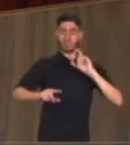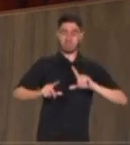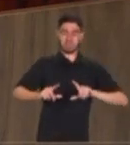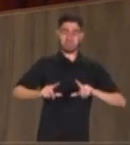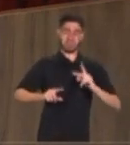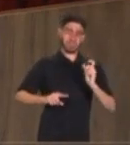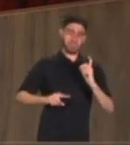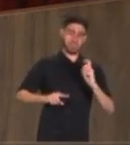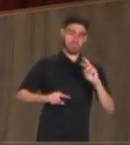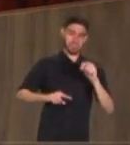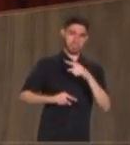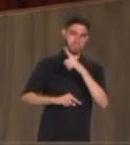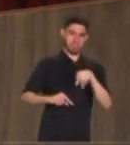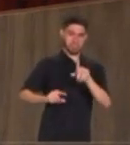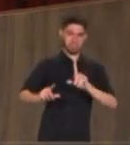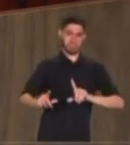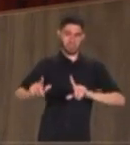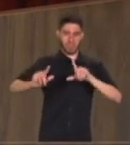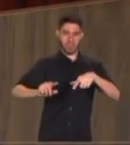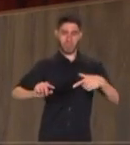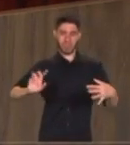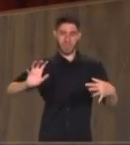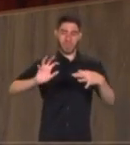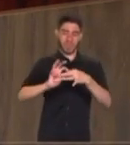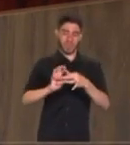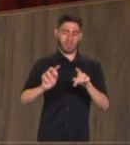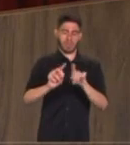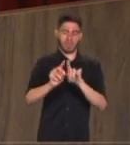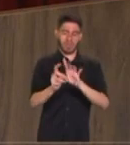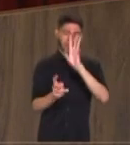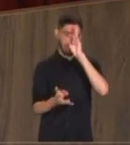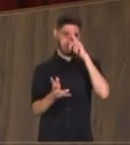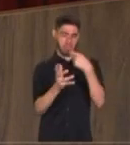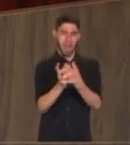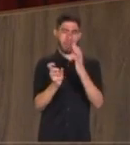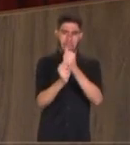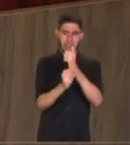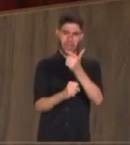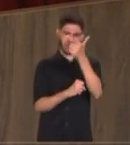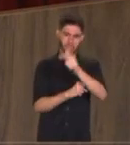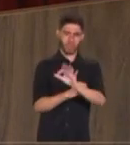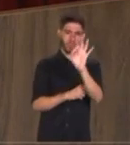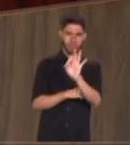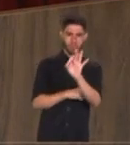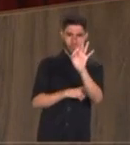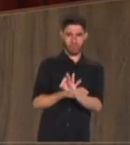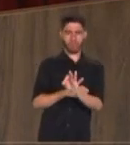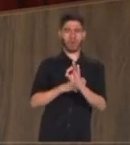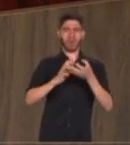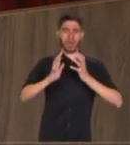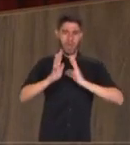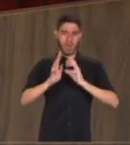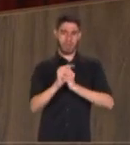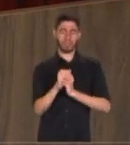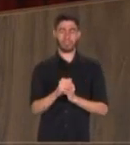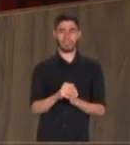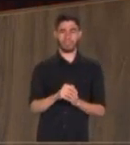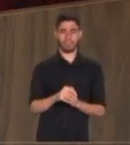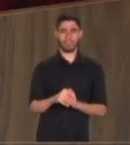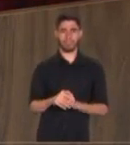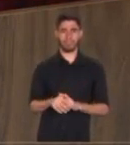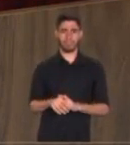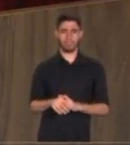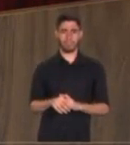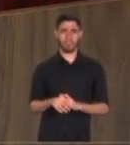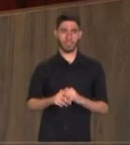e, por consequência, o diploma dos candidatos a ele vinculados, bem como determinar o recálculo dos quocientes eleitoral e partidário.